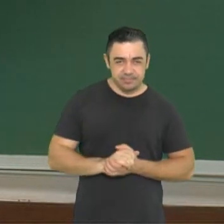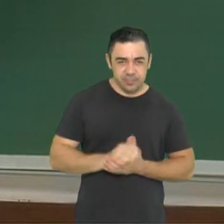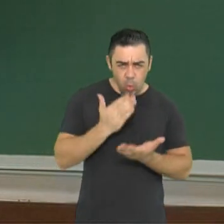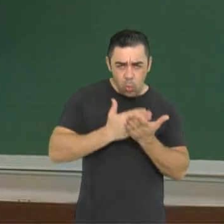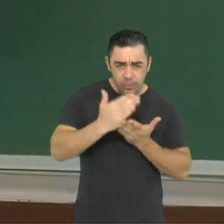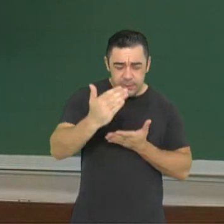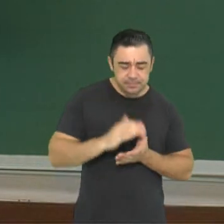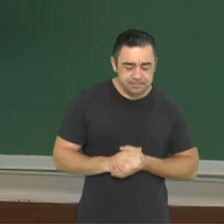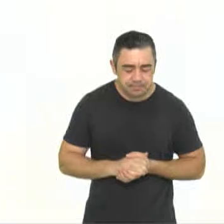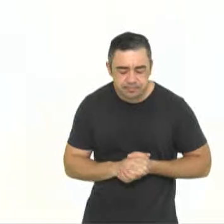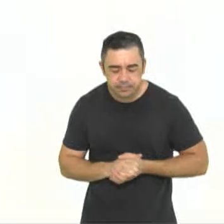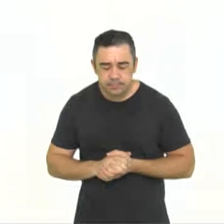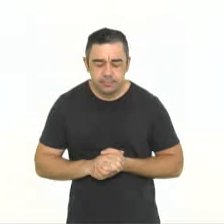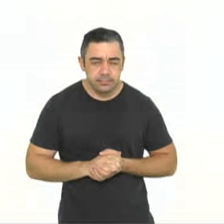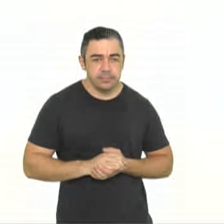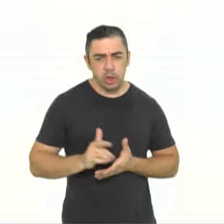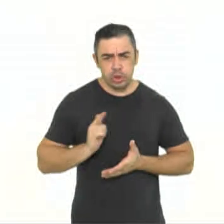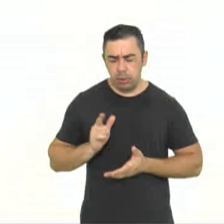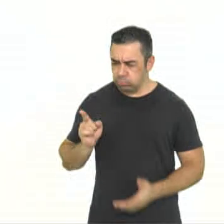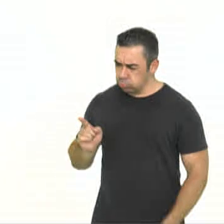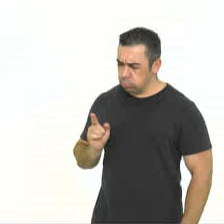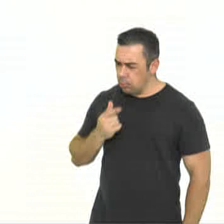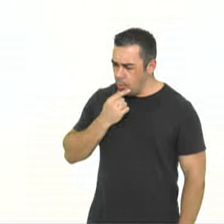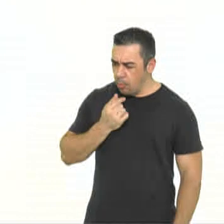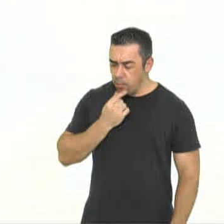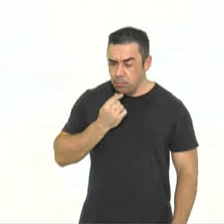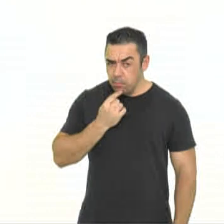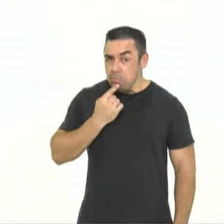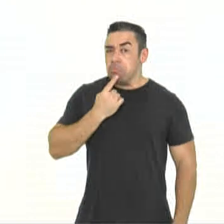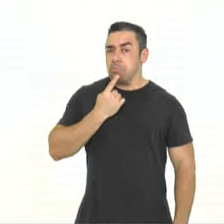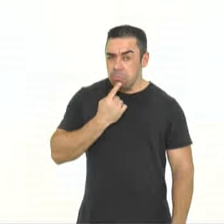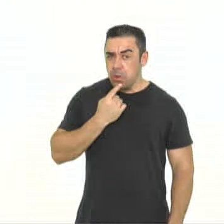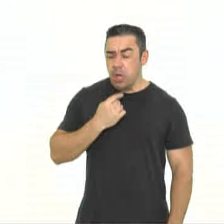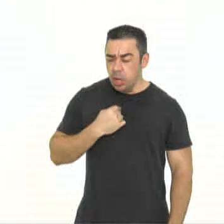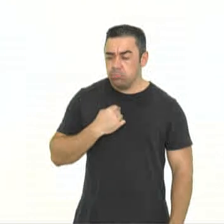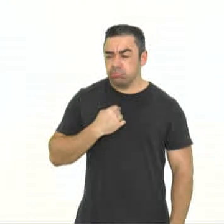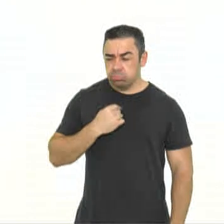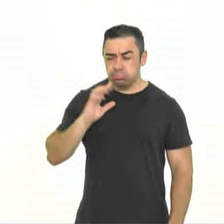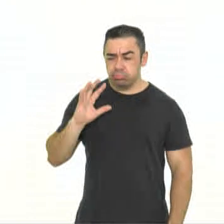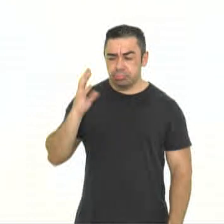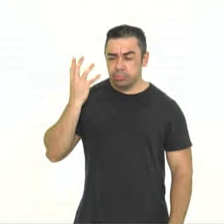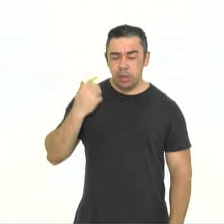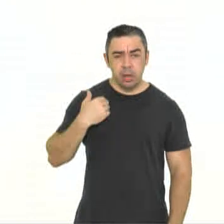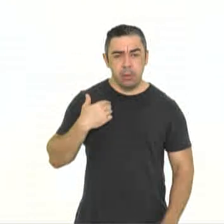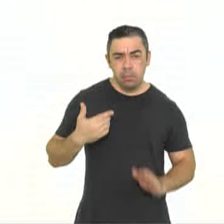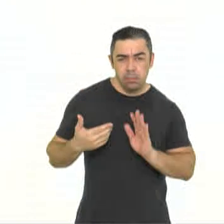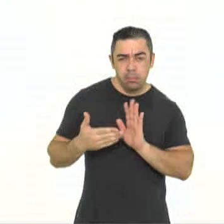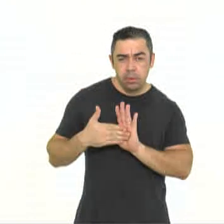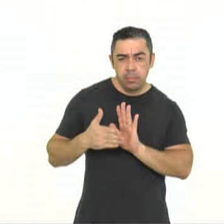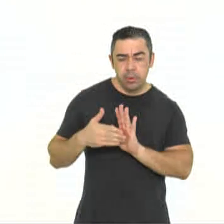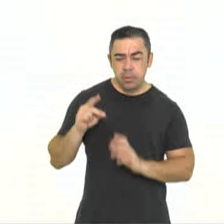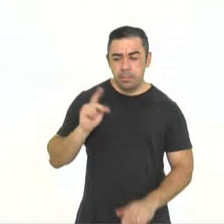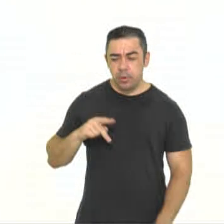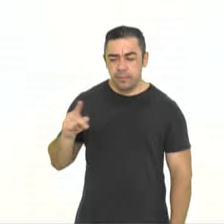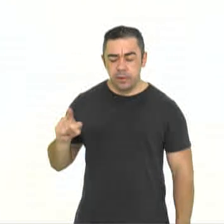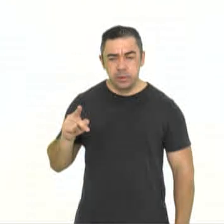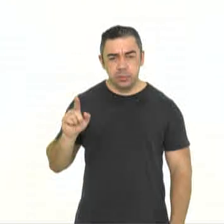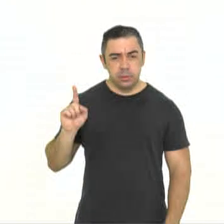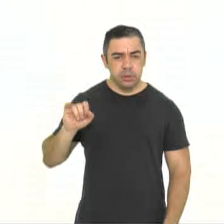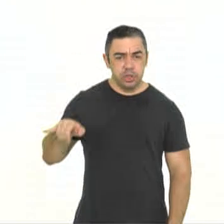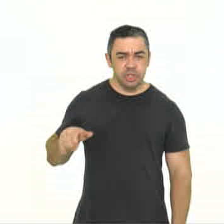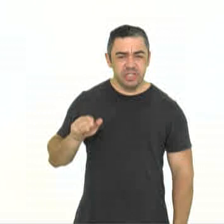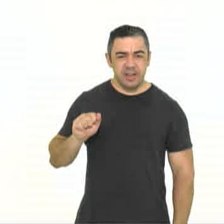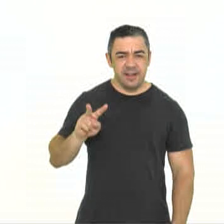começar. Lá estava ele. Resolvi animosamente propor-me ao professorado do idioma